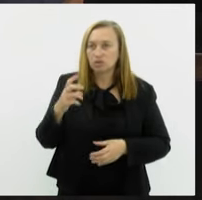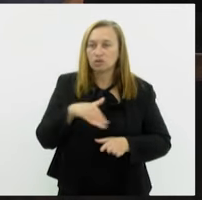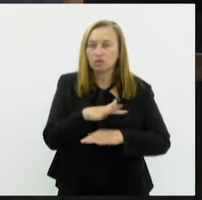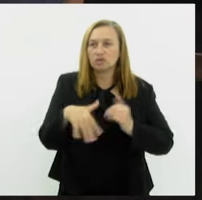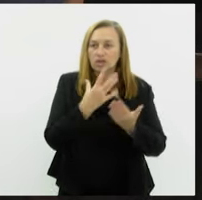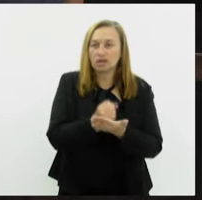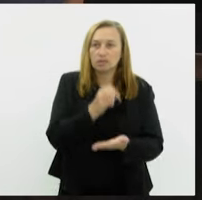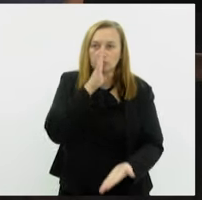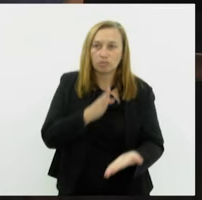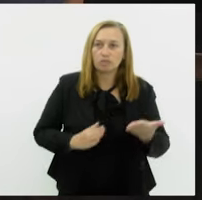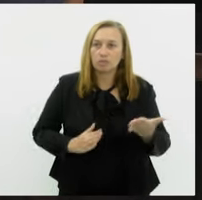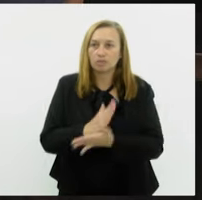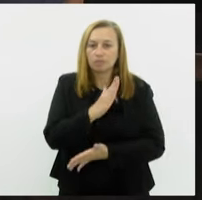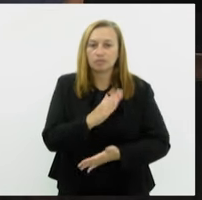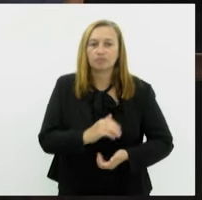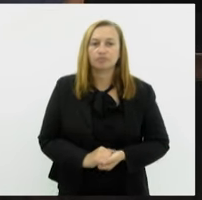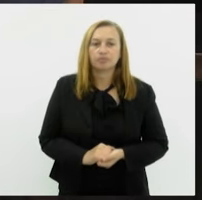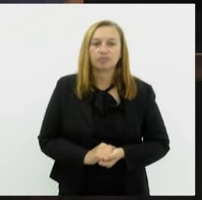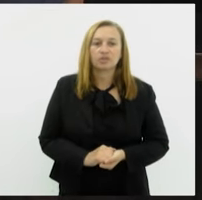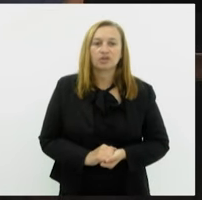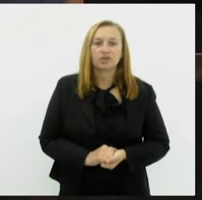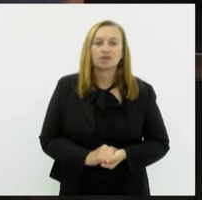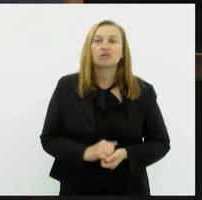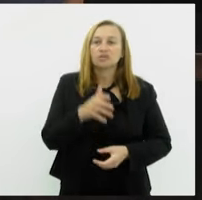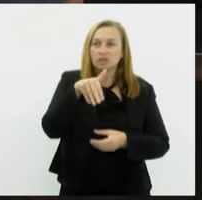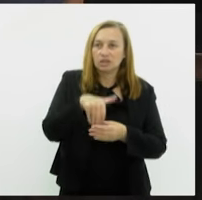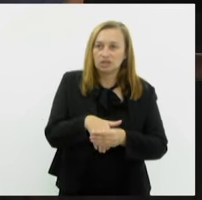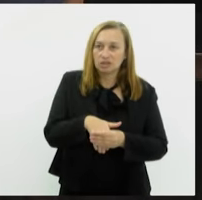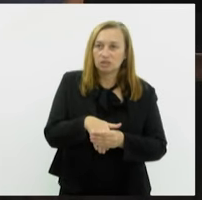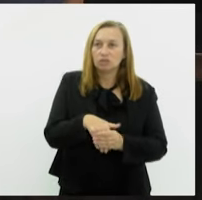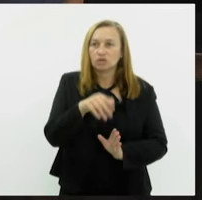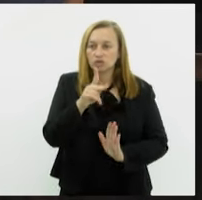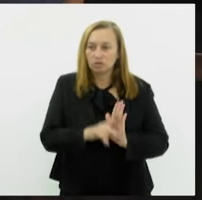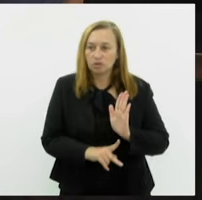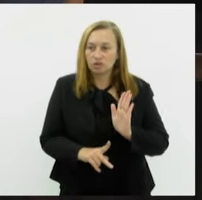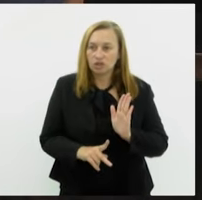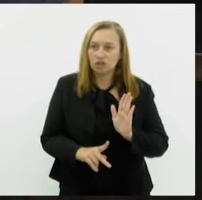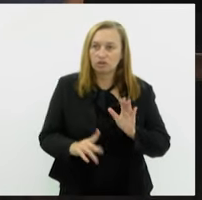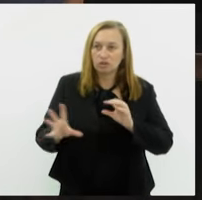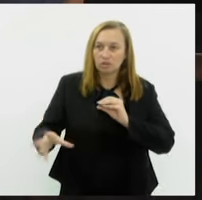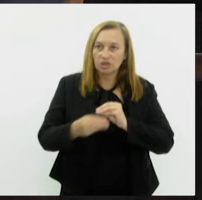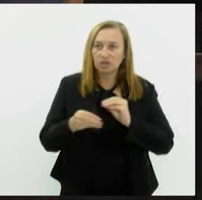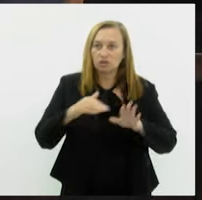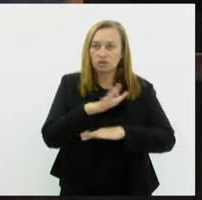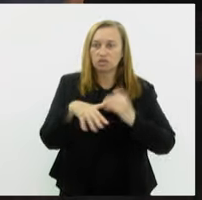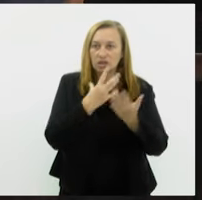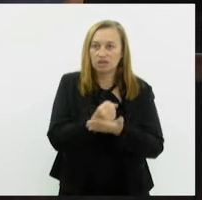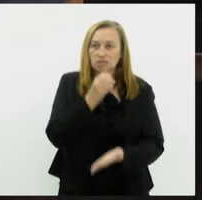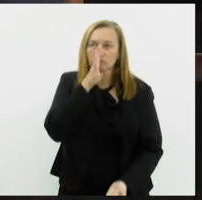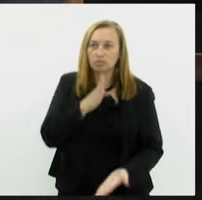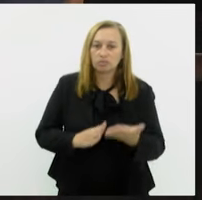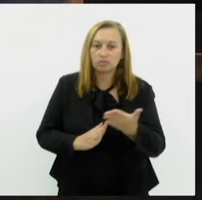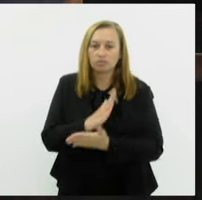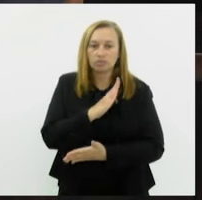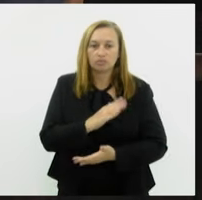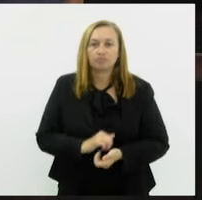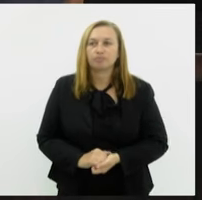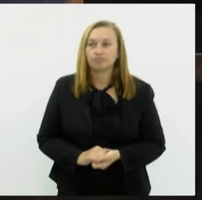que aprovam, permaneçam como estão. Aprovado. Em votação, projeto assim emendado. Os senhores que aprovam, permaneçam como